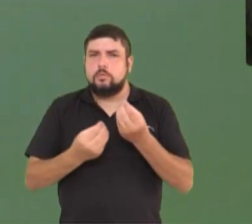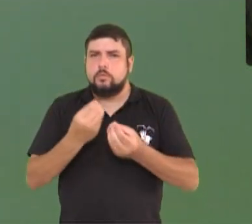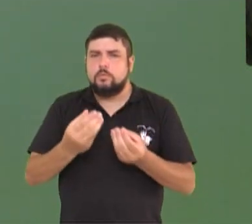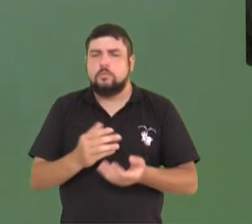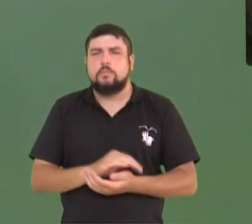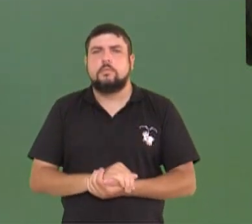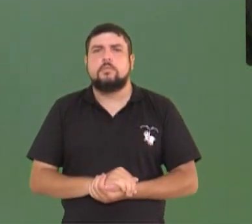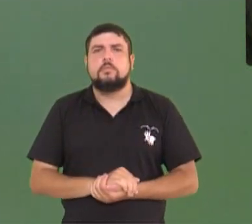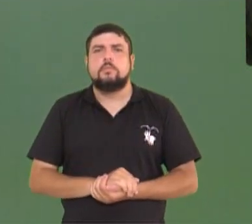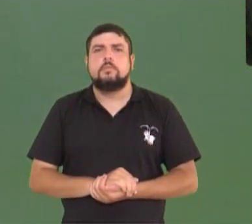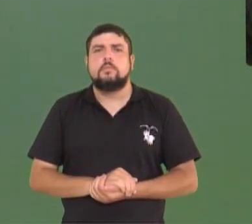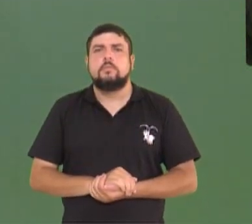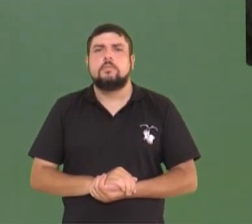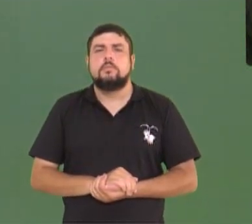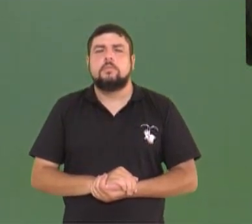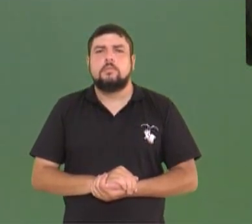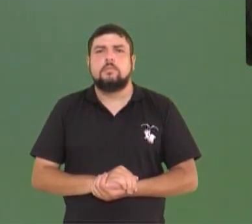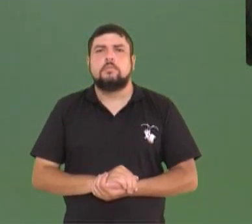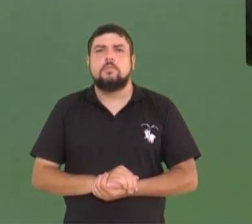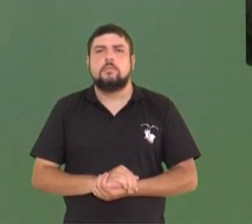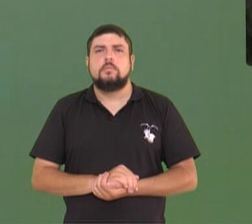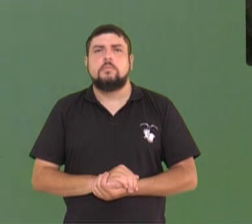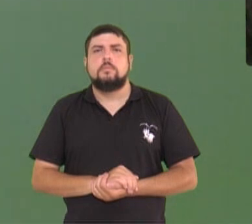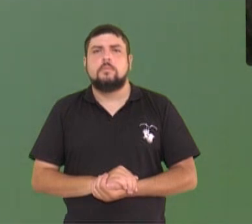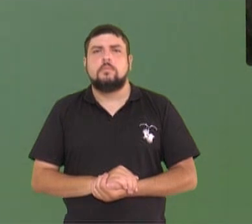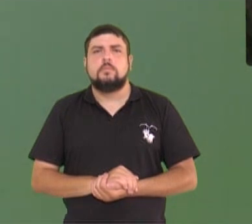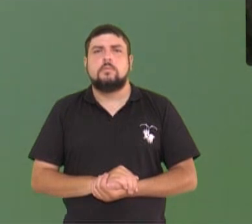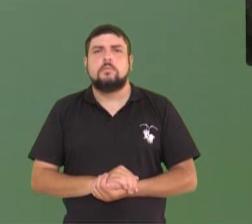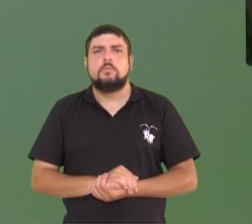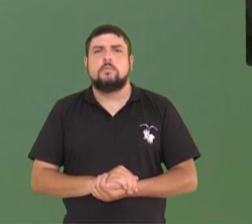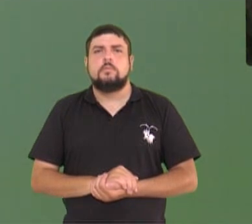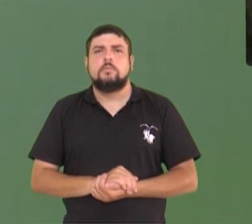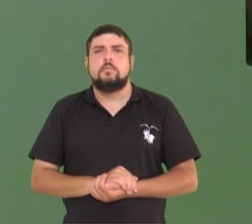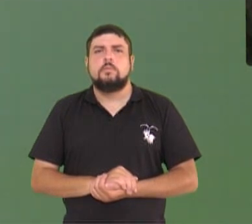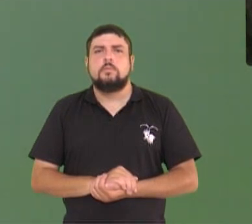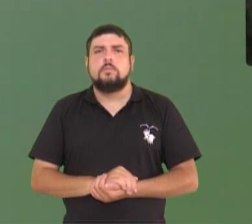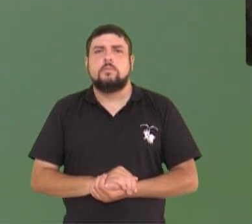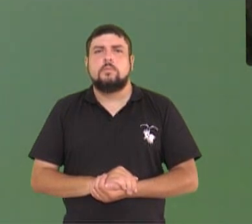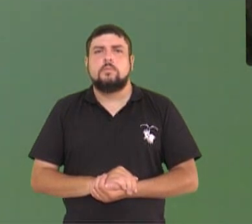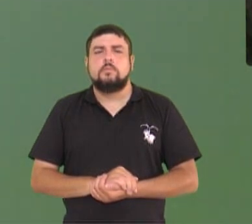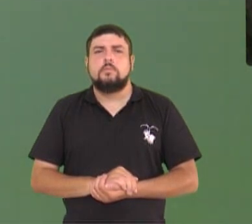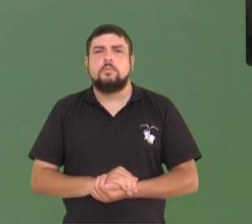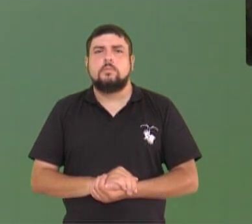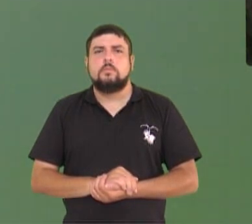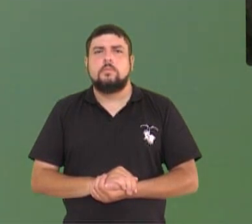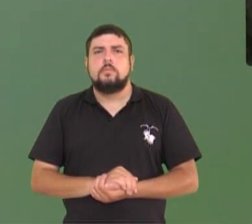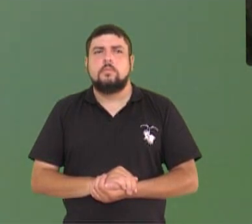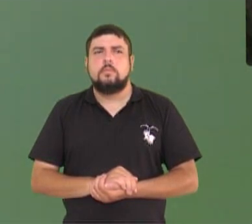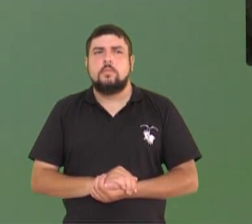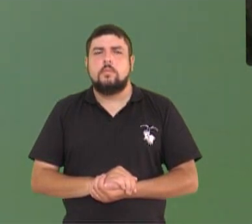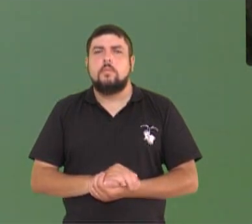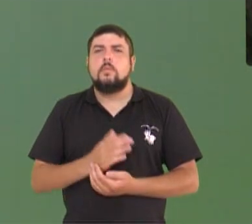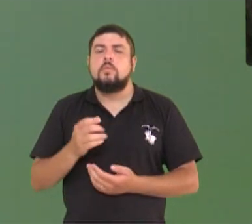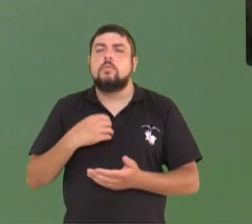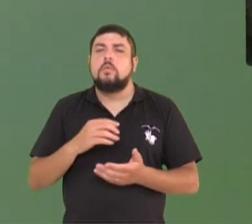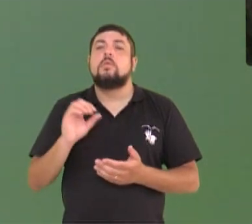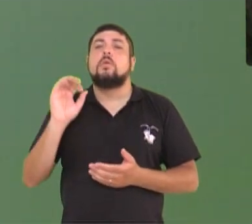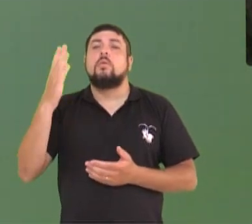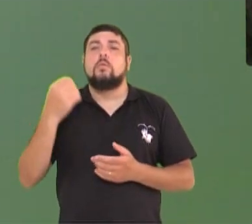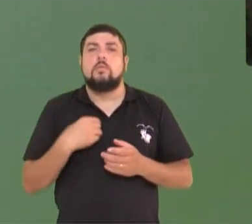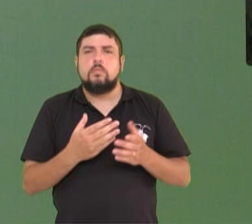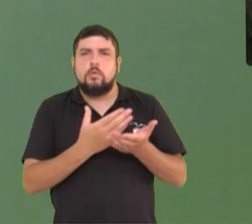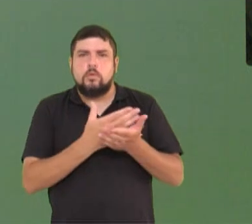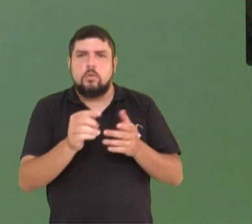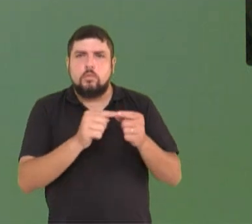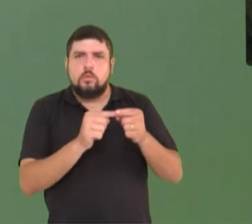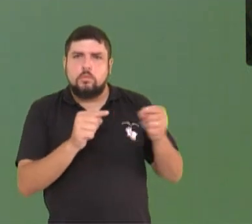o seguinte. X é um número real. O que acontece? Olha aqui na reta. Ele está começando lá no menos infinito e indo até o